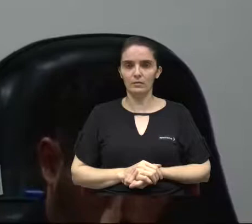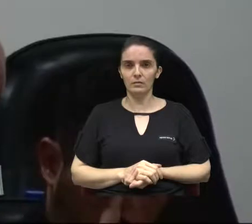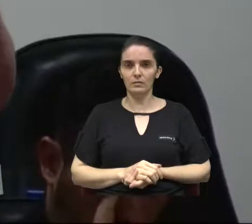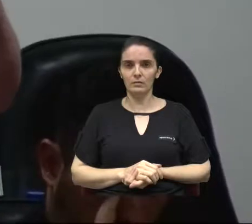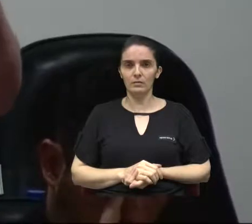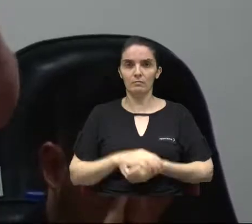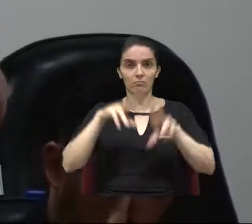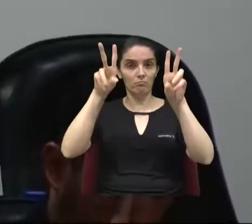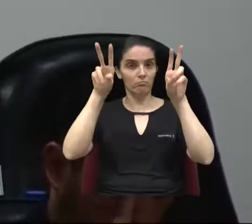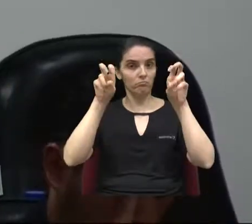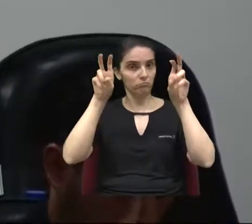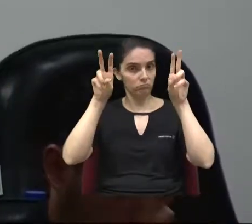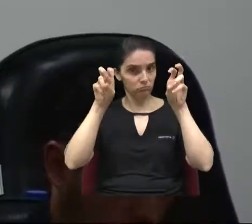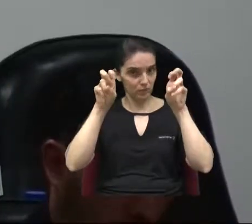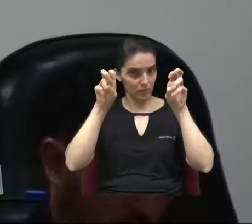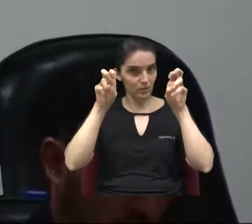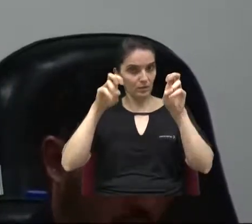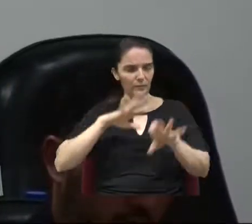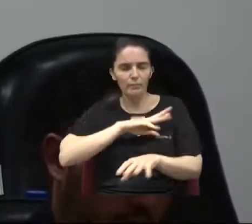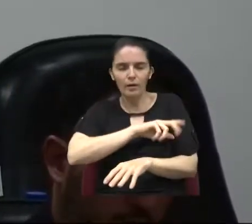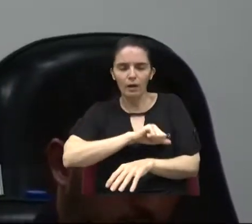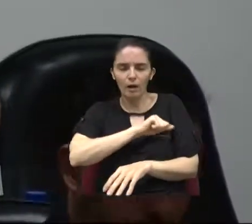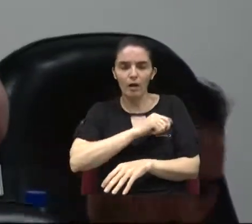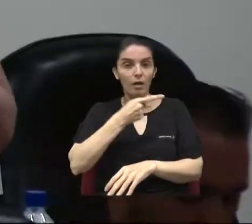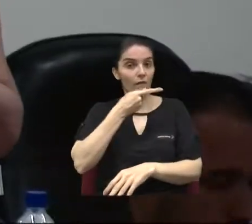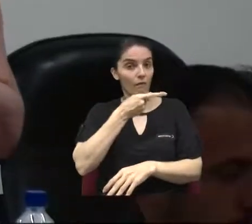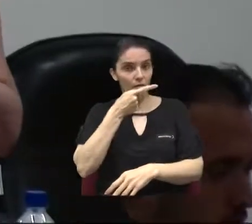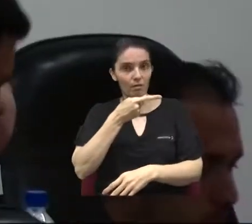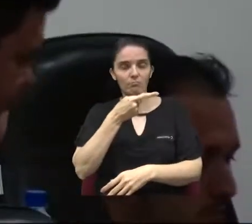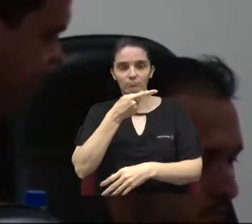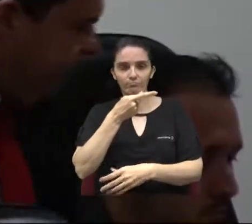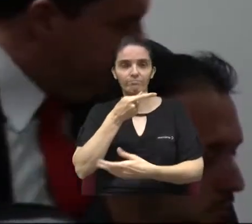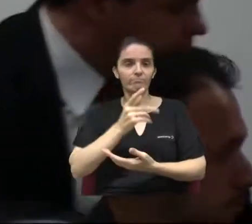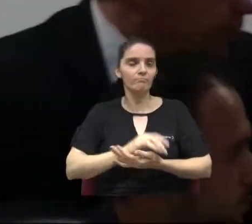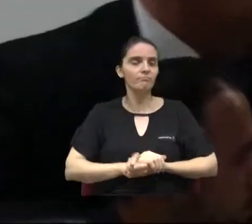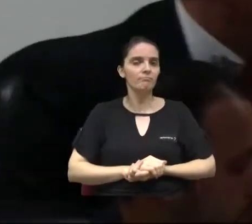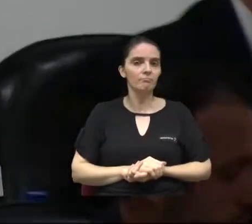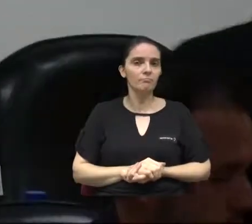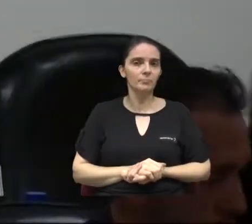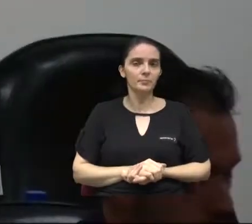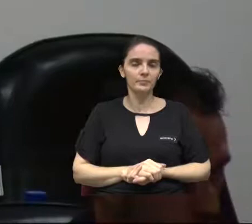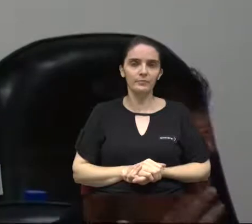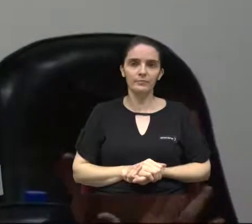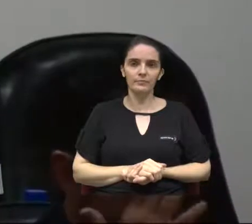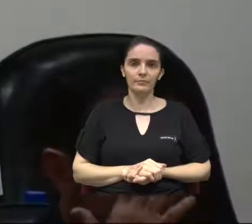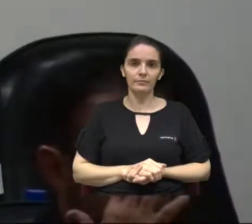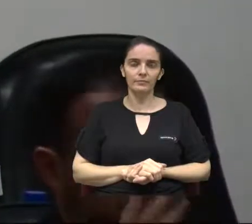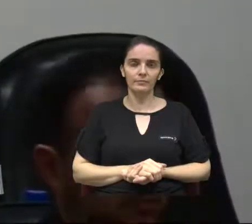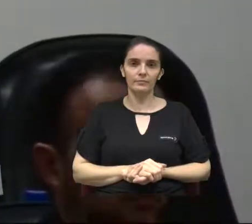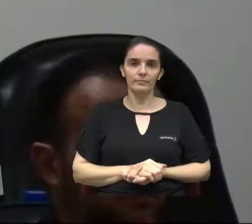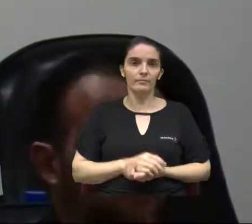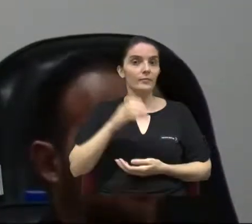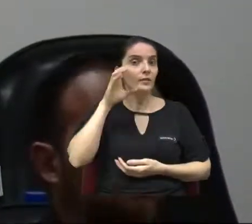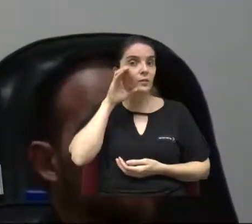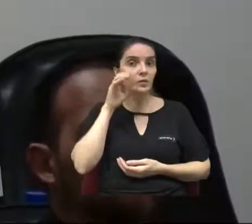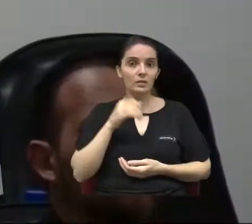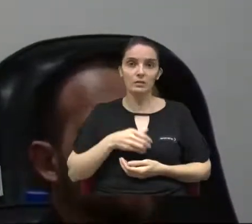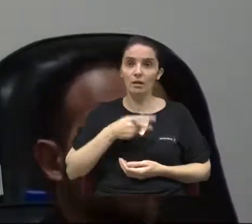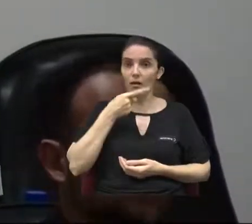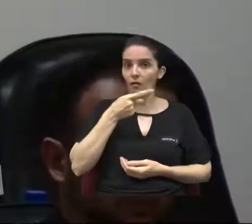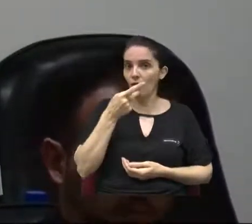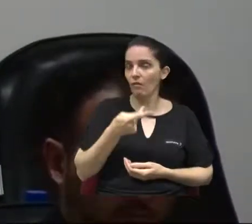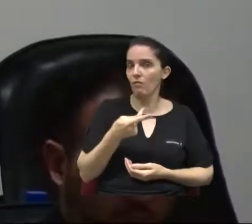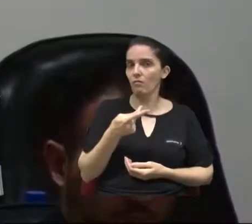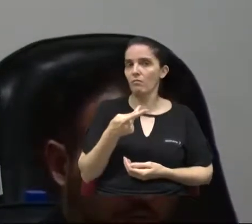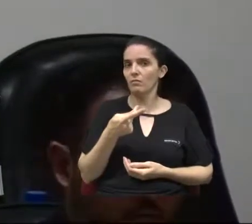um assunto que gosto muito de falar. E eu tenho dito algumas vezes aqui, eu não tinha dados sobre o